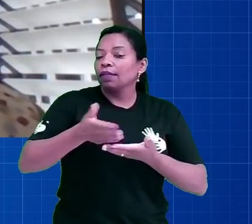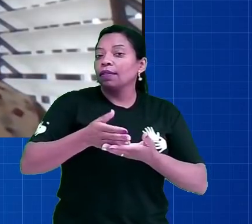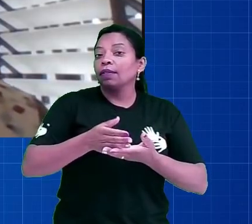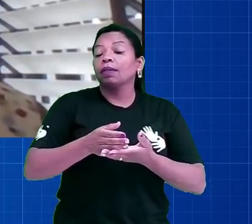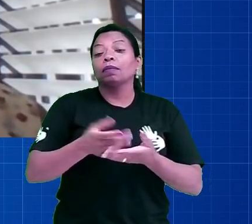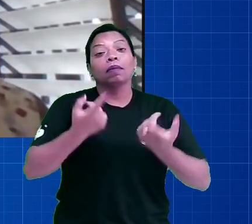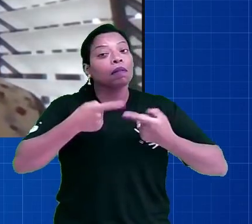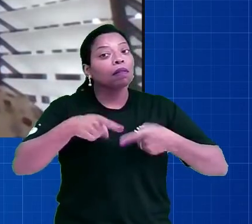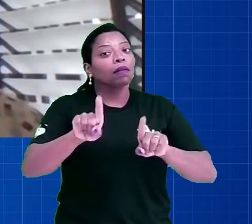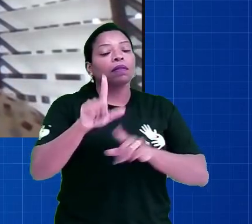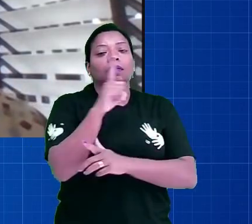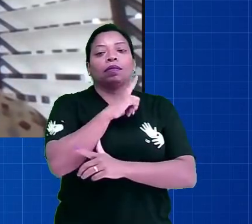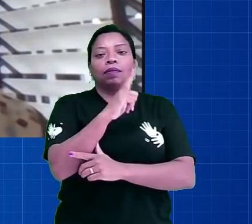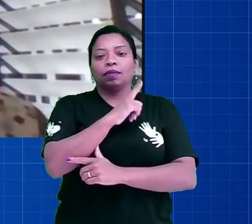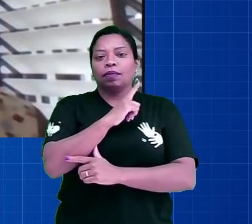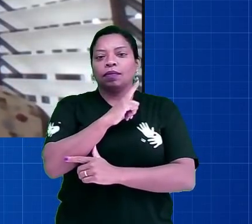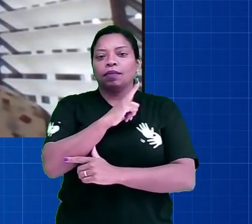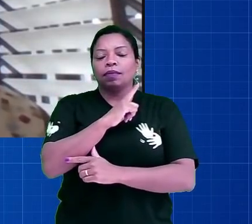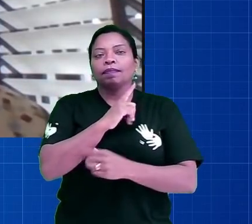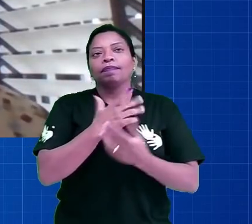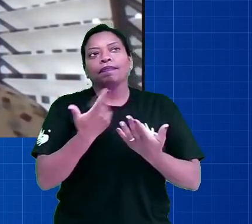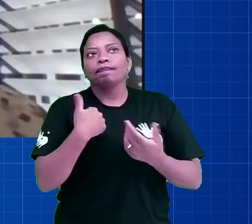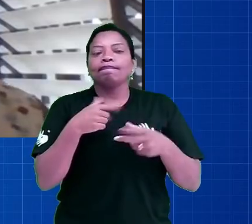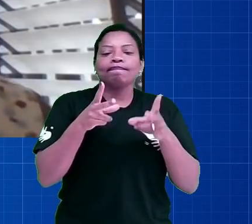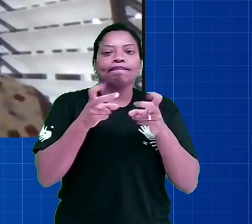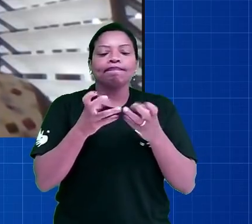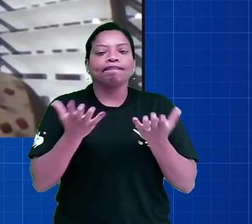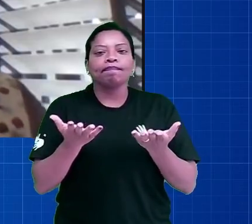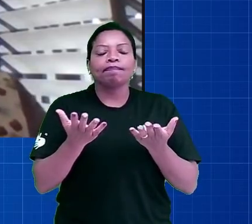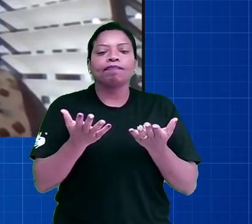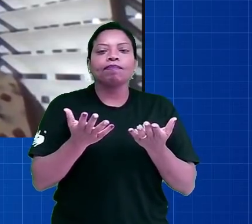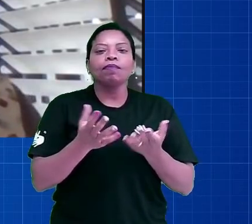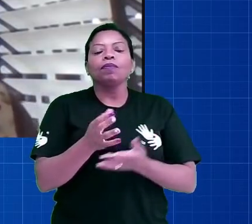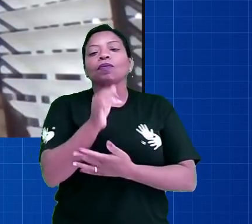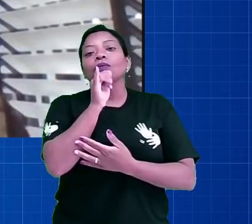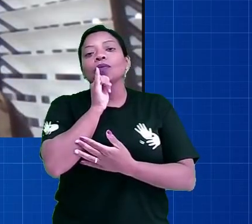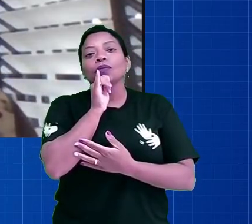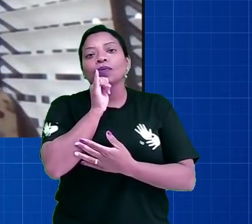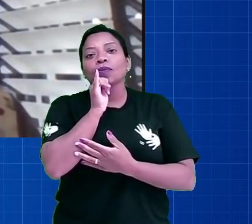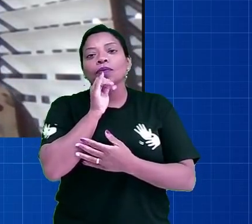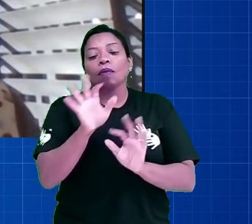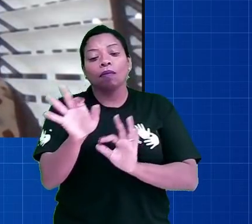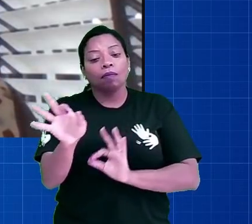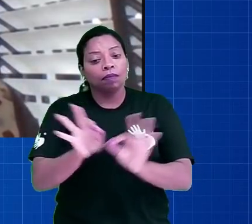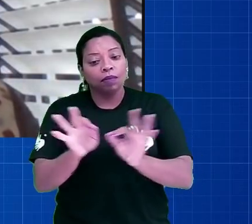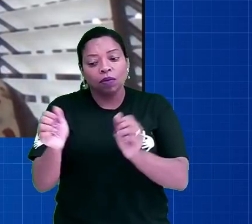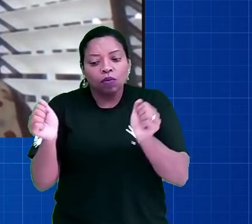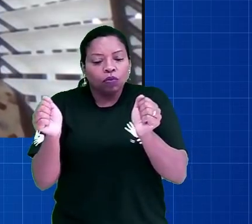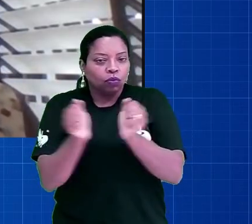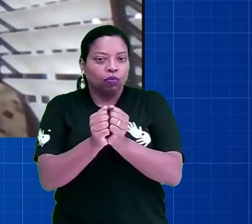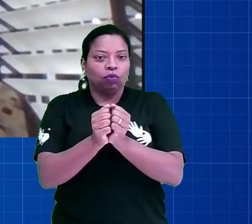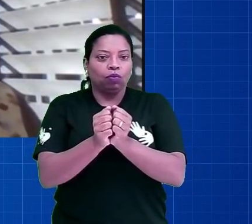e situações que a gente percebe, Kelly, é a própria questão desse planejar coletivo,